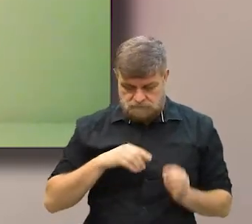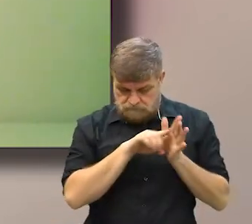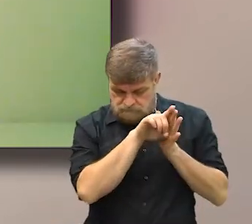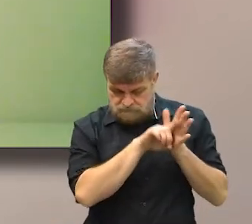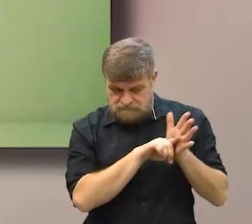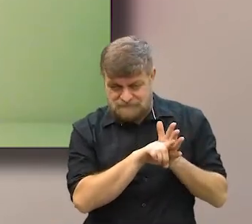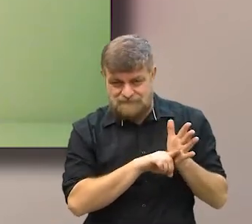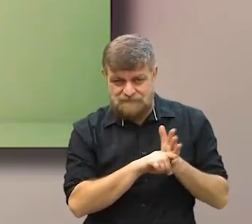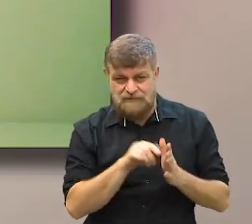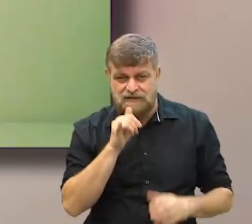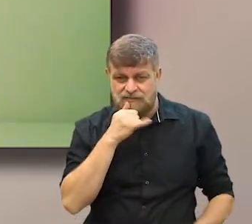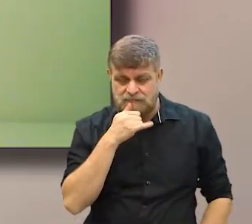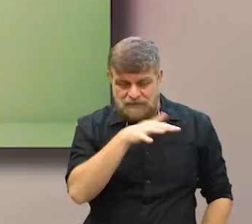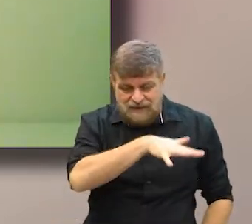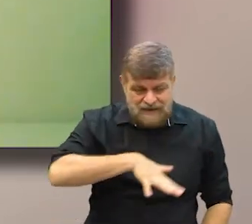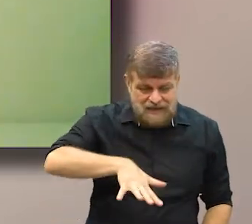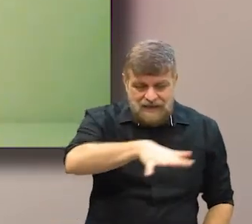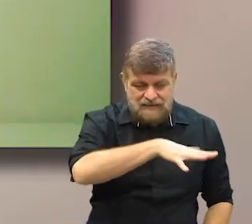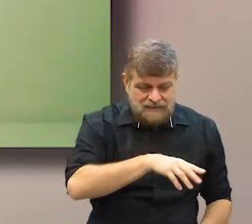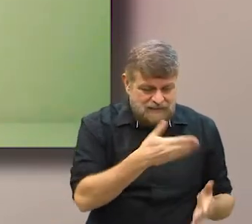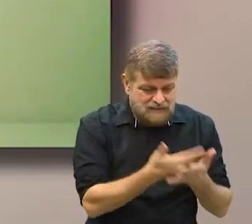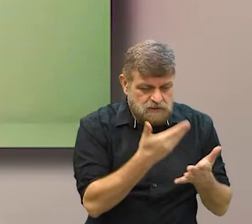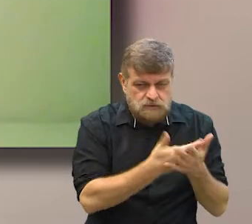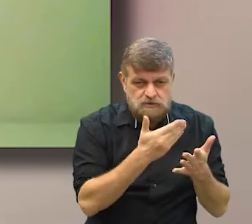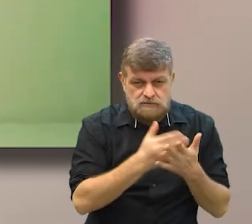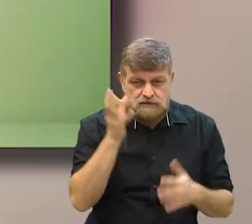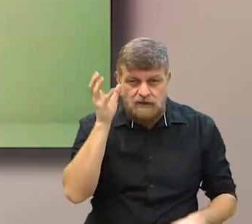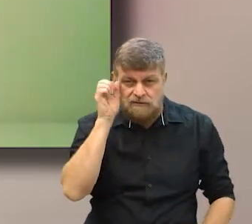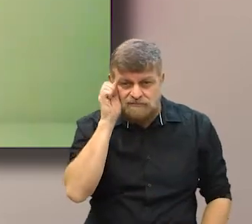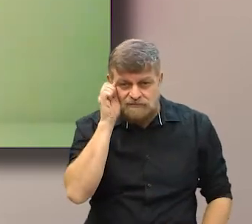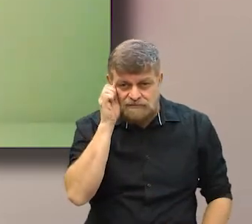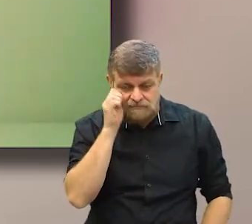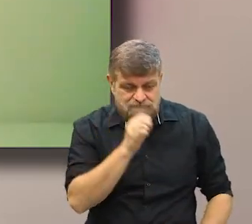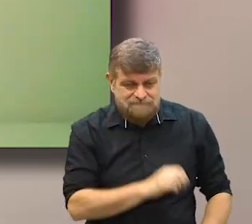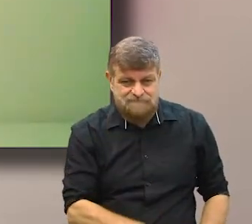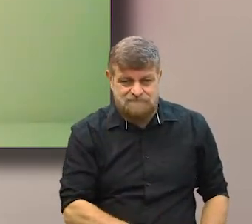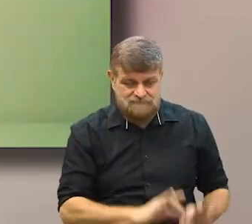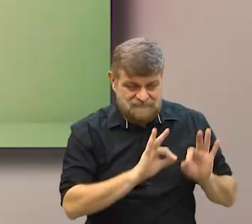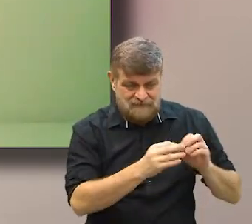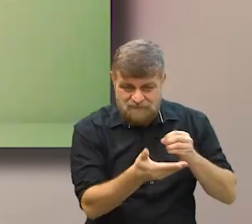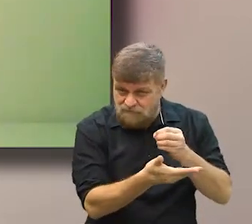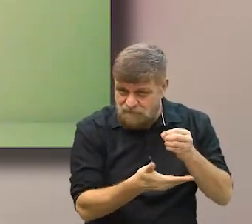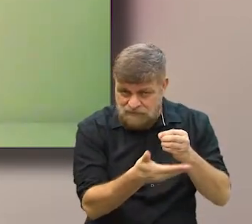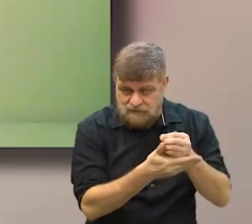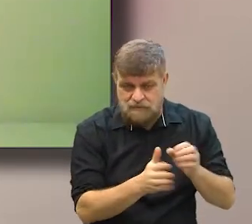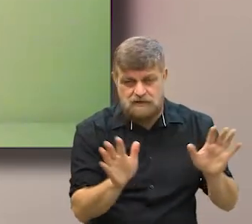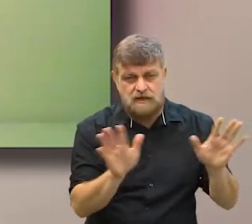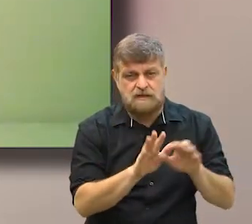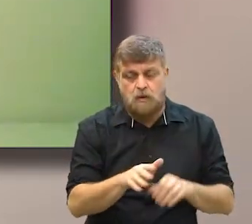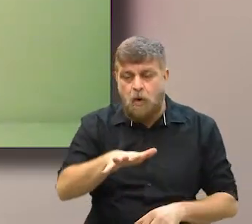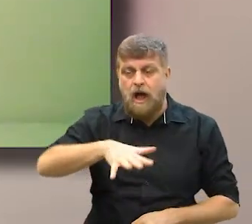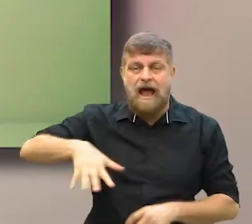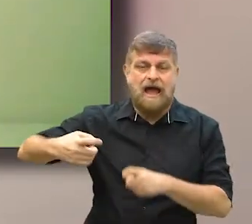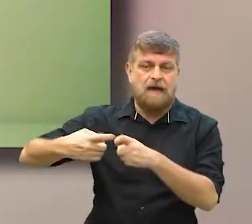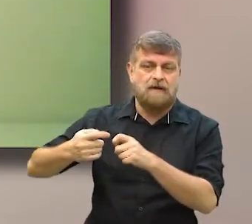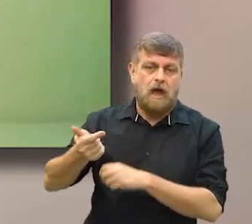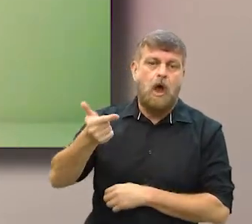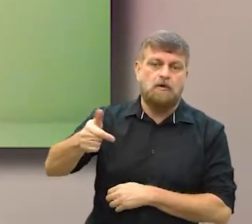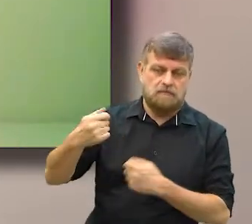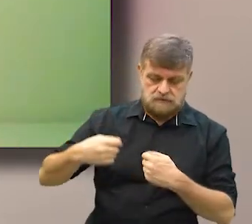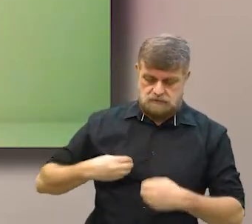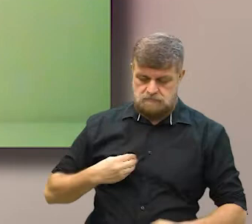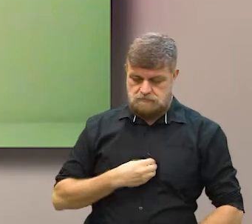exames. Infelizmente, os exames dentro da medicina do sono não são tão fundamentais assim como são em